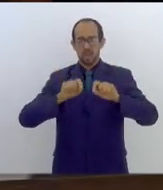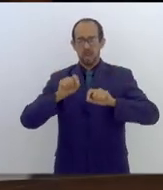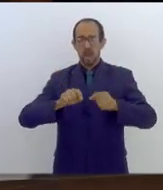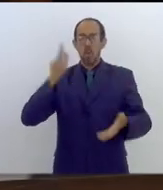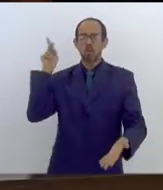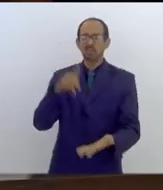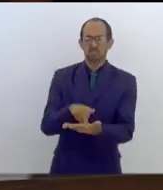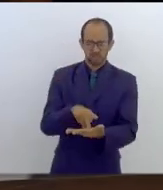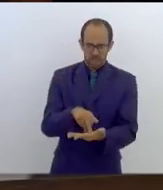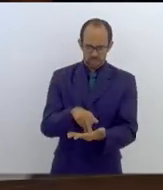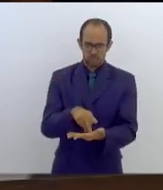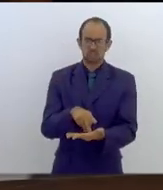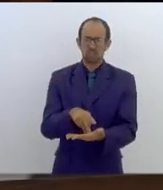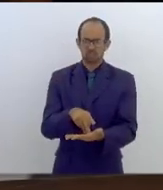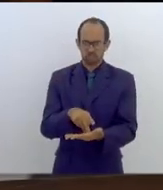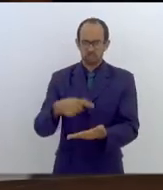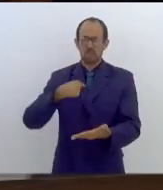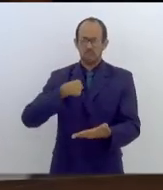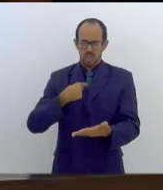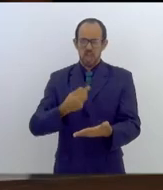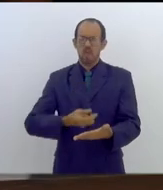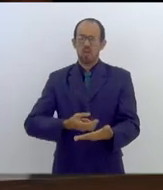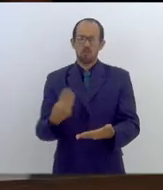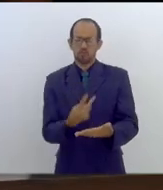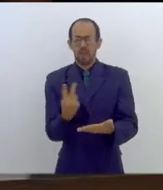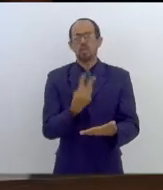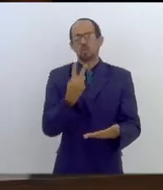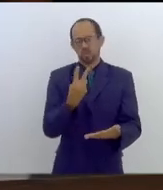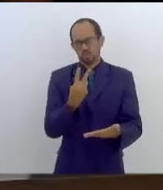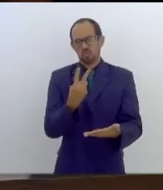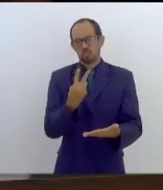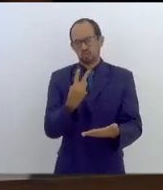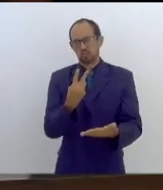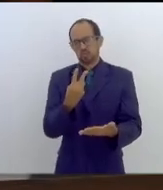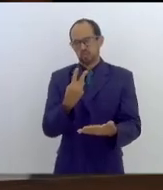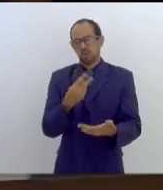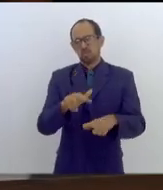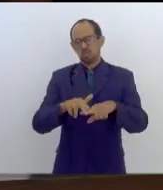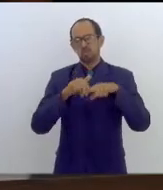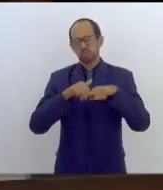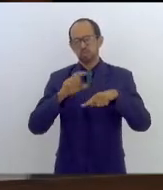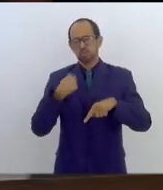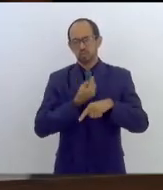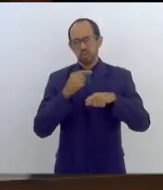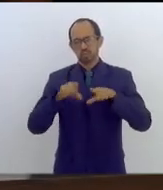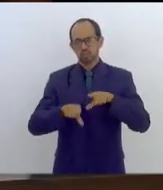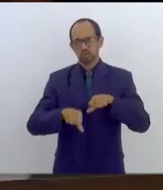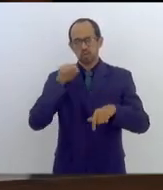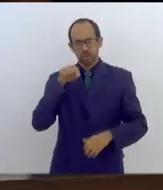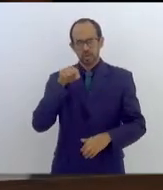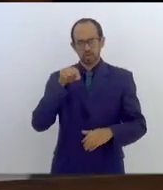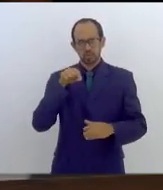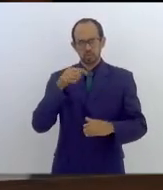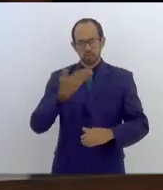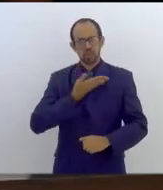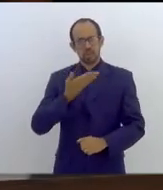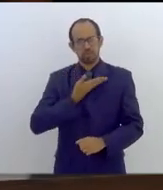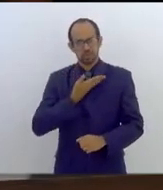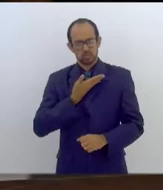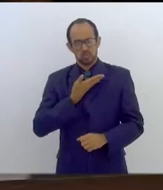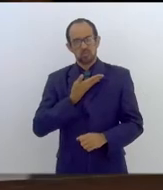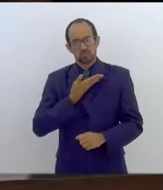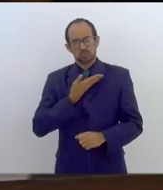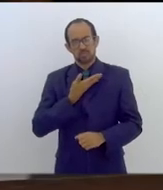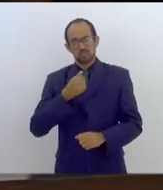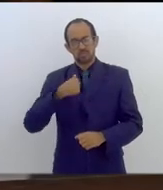a correção e por isso eu a gente escolhe né aqueles que a gente quer ter perto da gente e